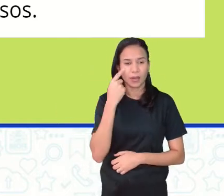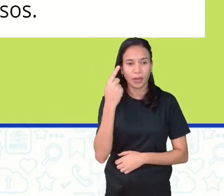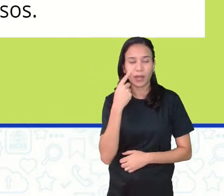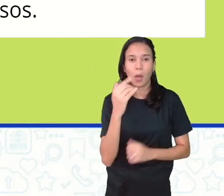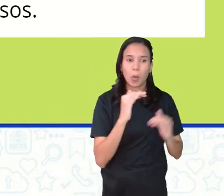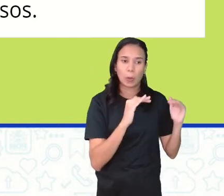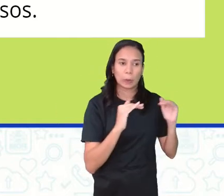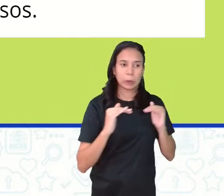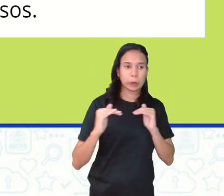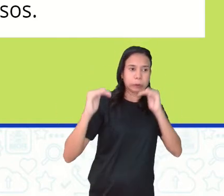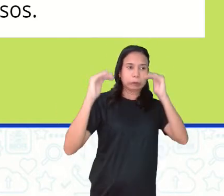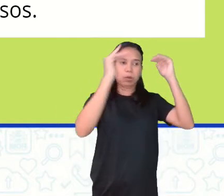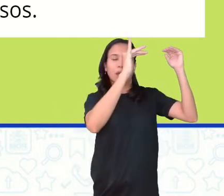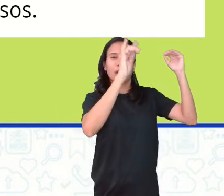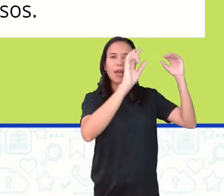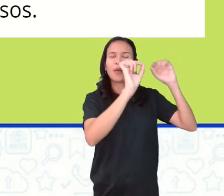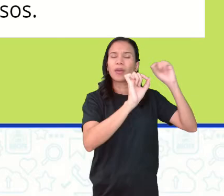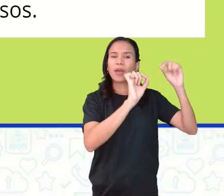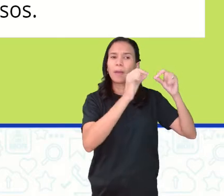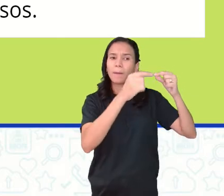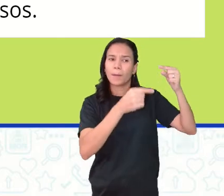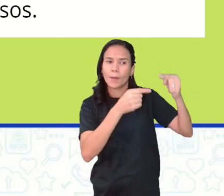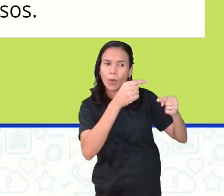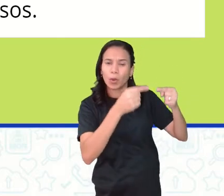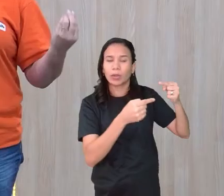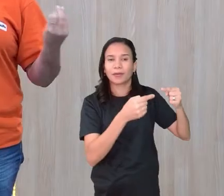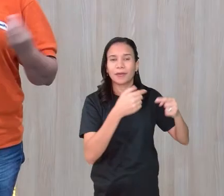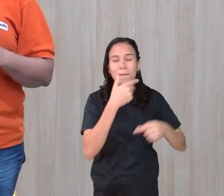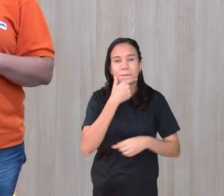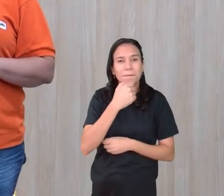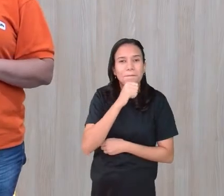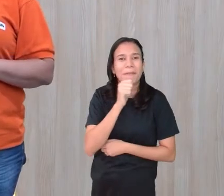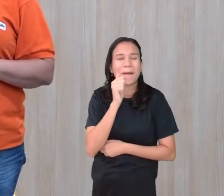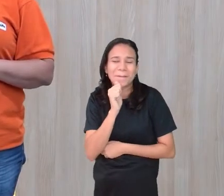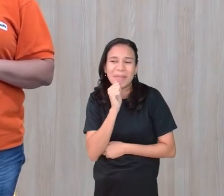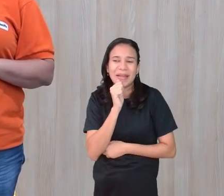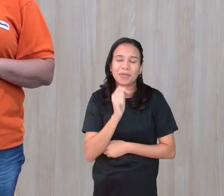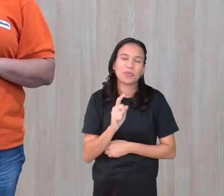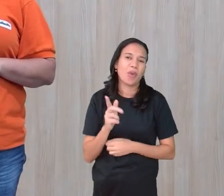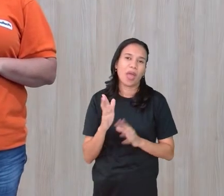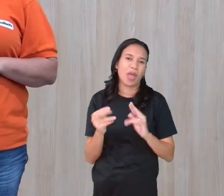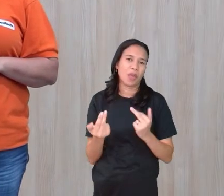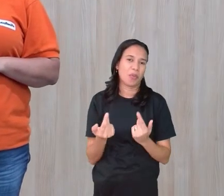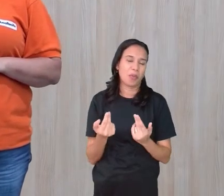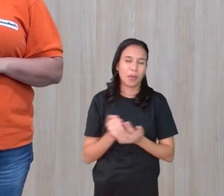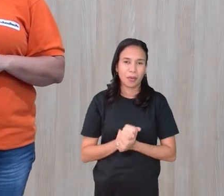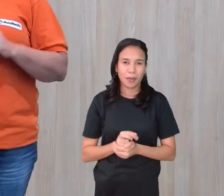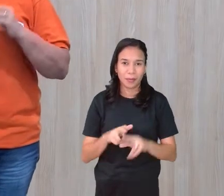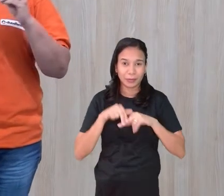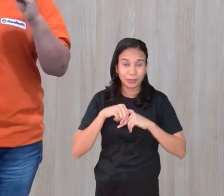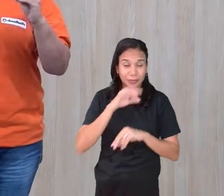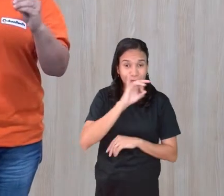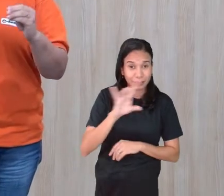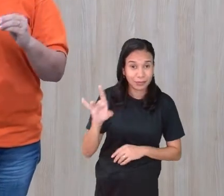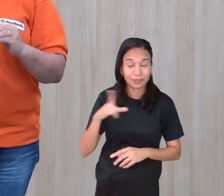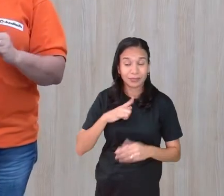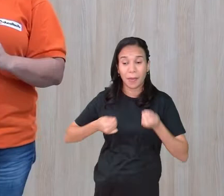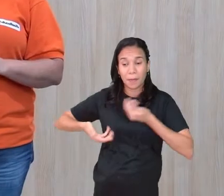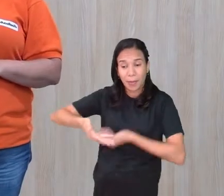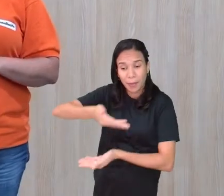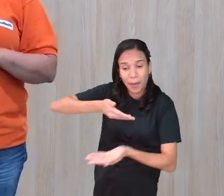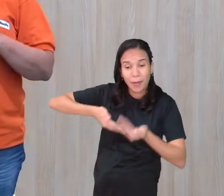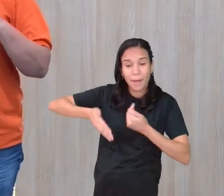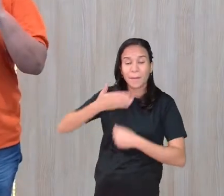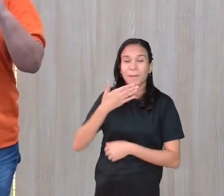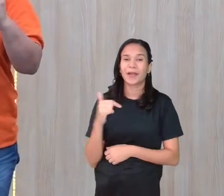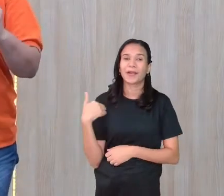para autoridades, não é? Então, para pai, mãe, não é esse pronome de tratamento. E aí cabe trabalhar,